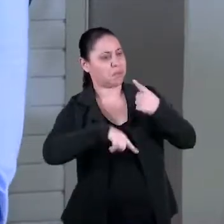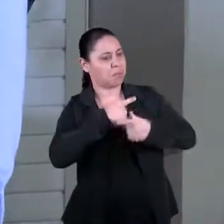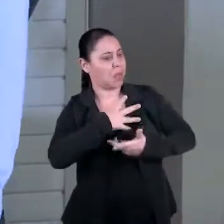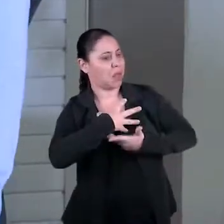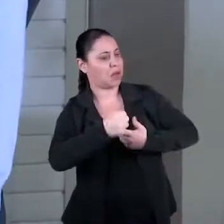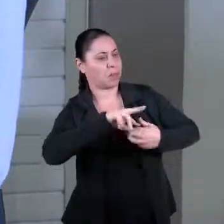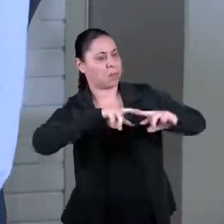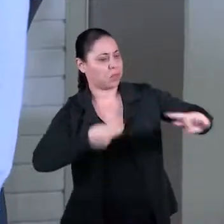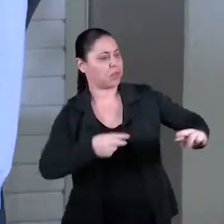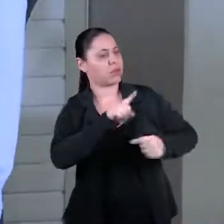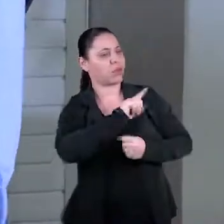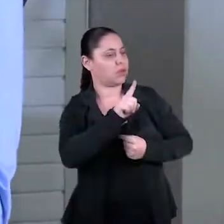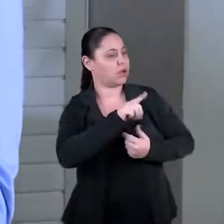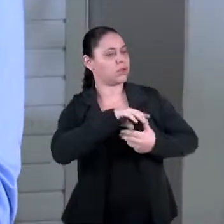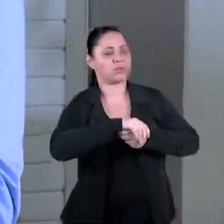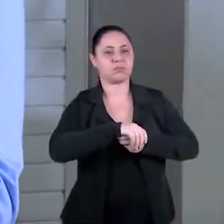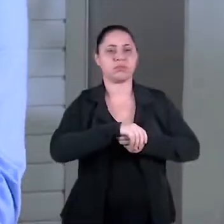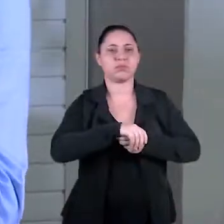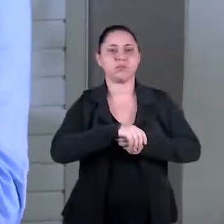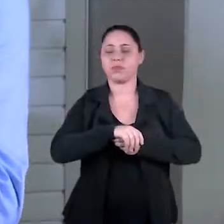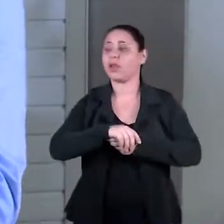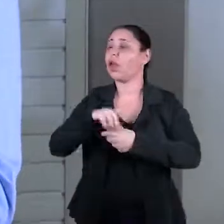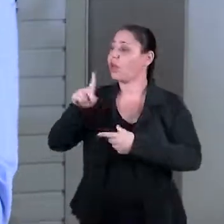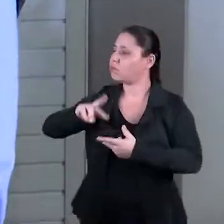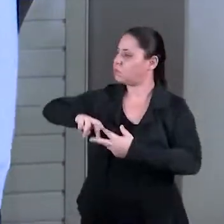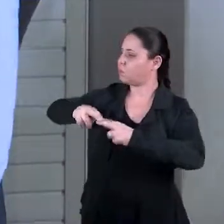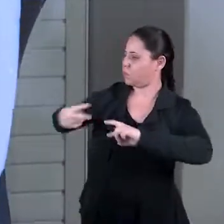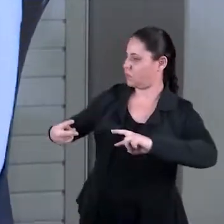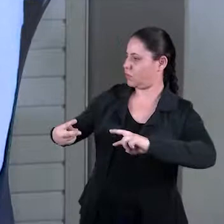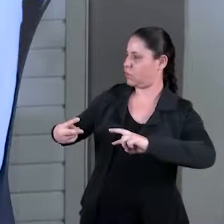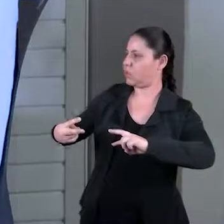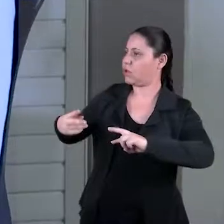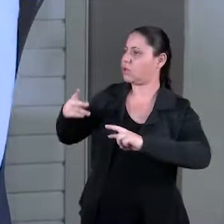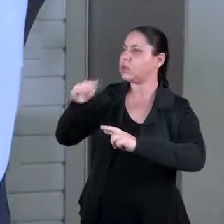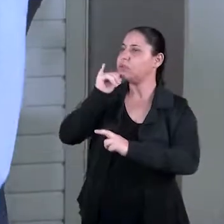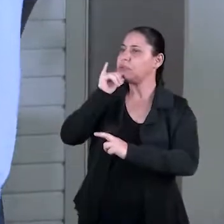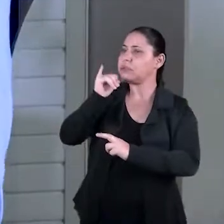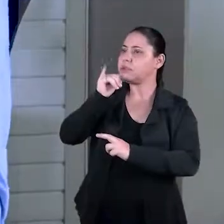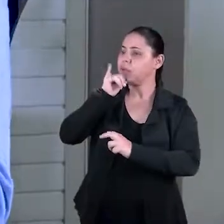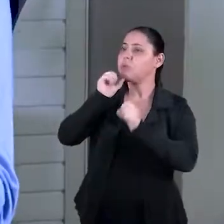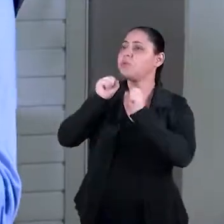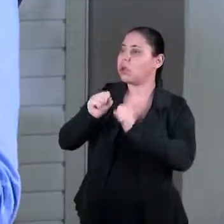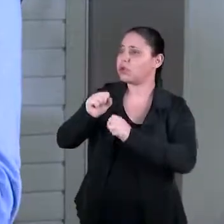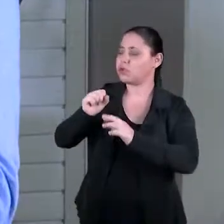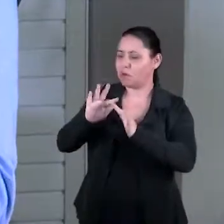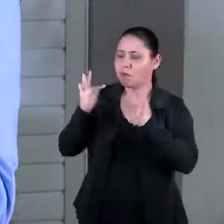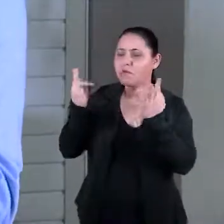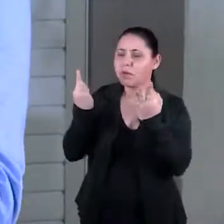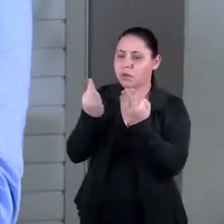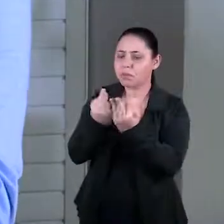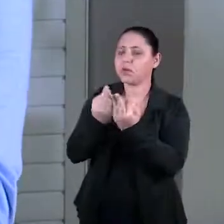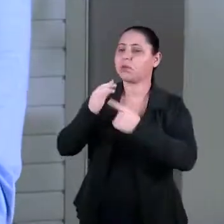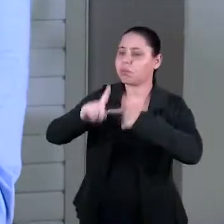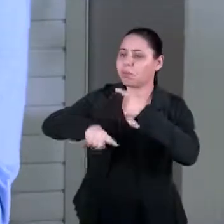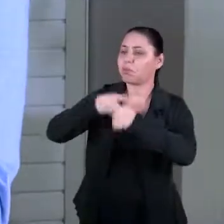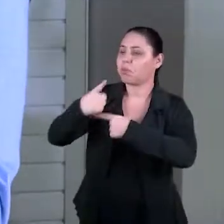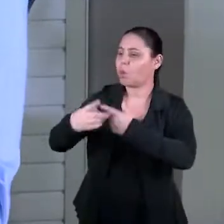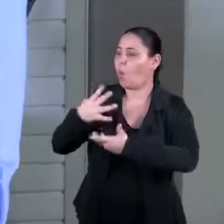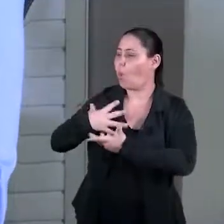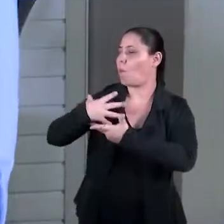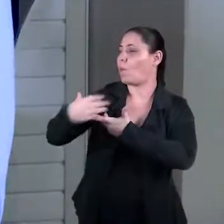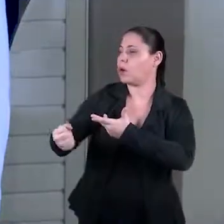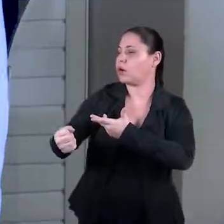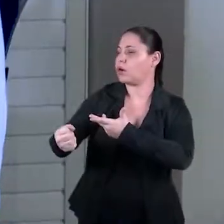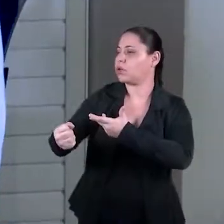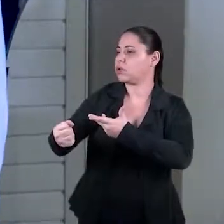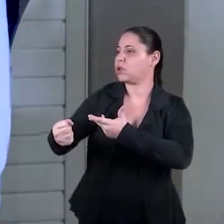calvície? A calvície ela é uma doença genética, uma doença capilar, com padrão genético, então a gente herda uma alteração genética que